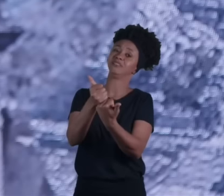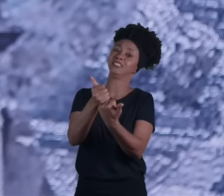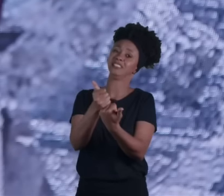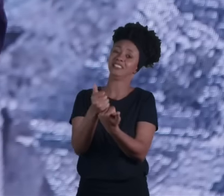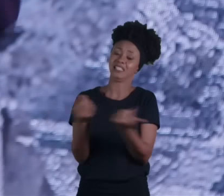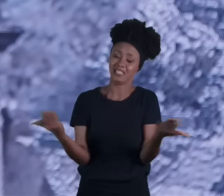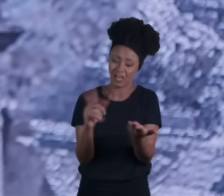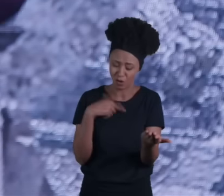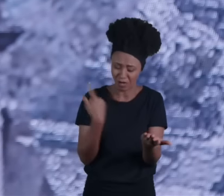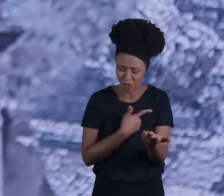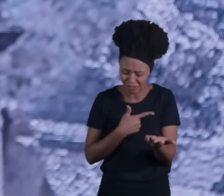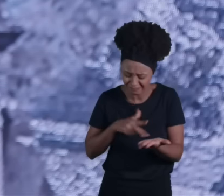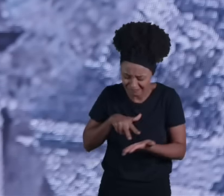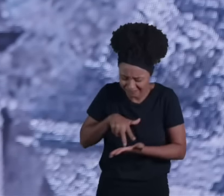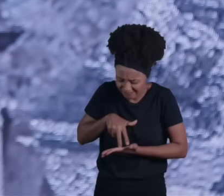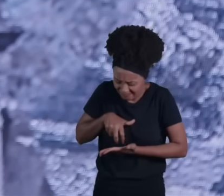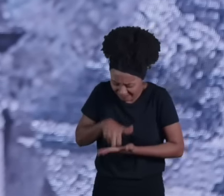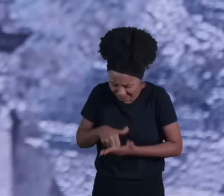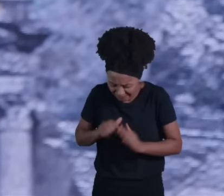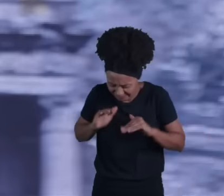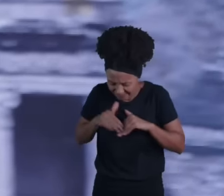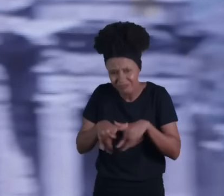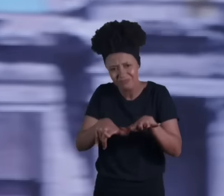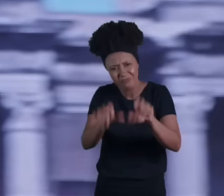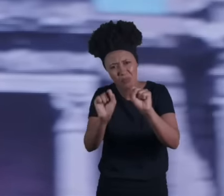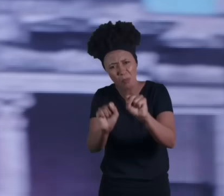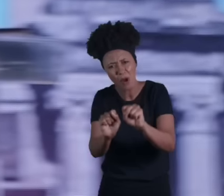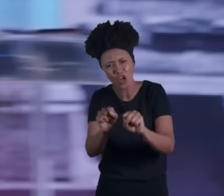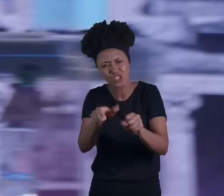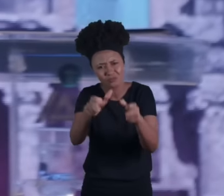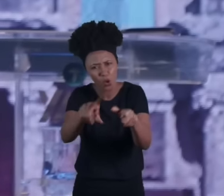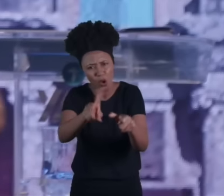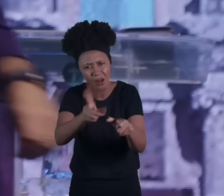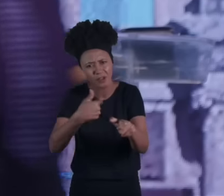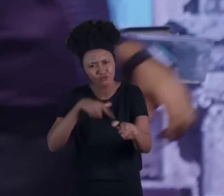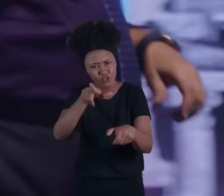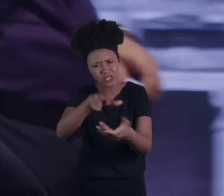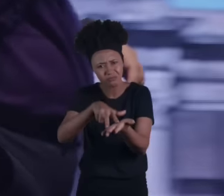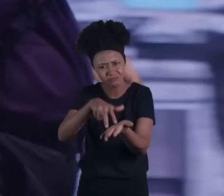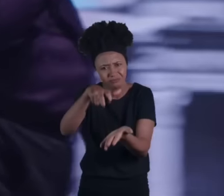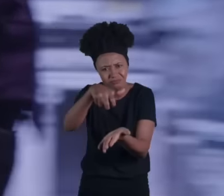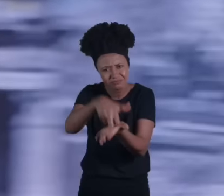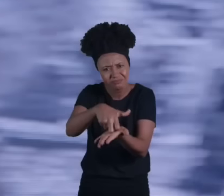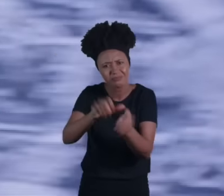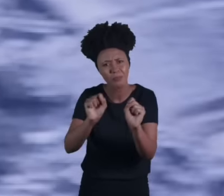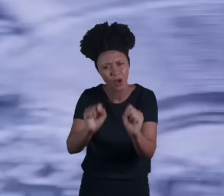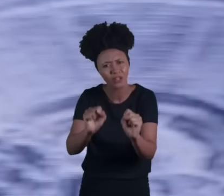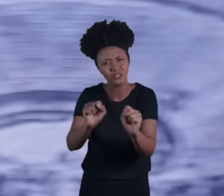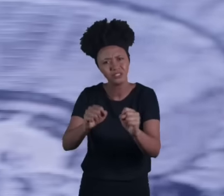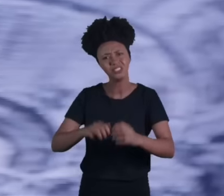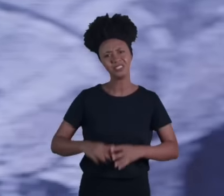prostrar diante de ti. Eu queria que você, nesse momento, ajoelhasse no lugar onde você está